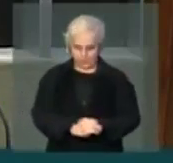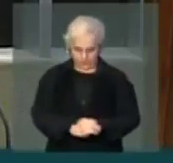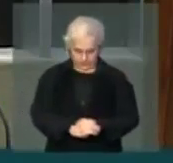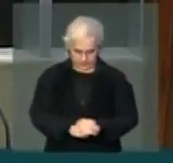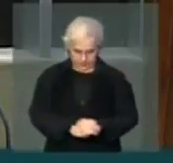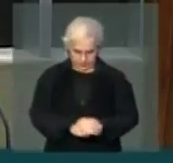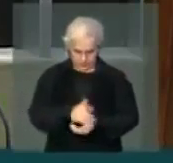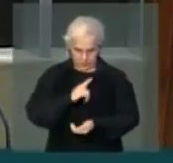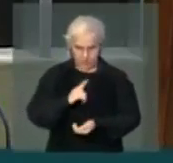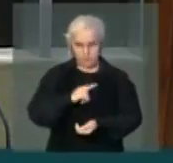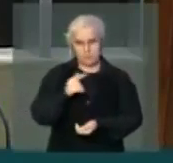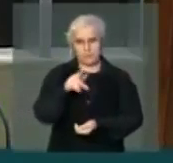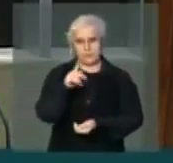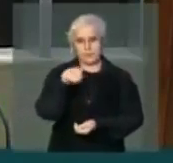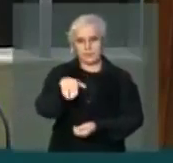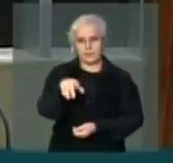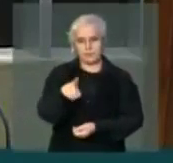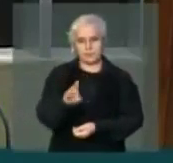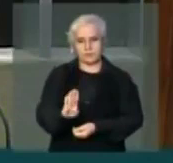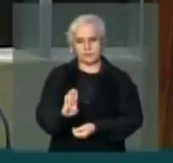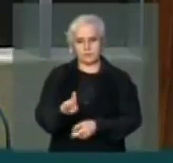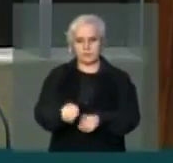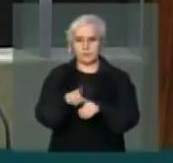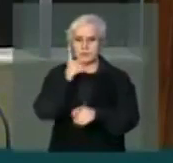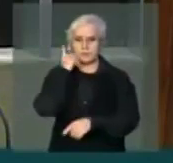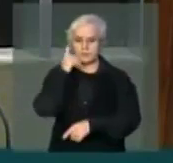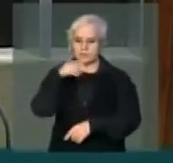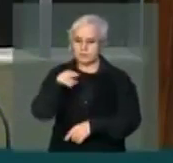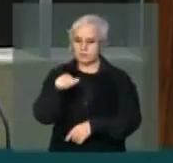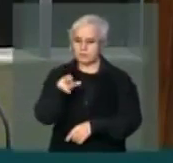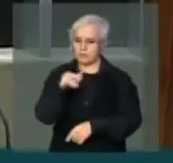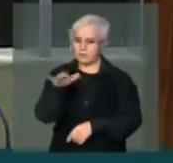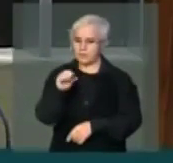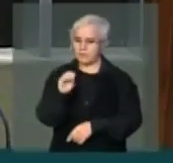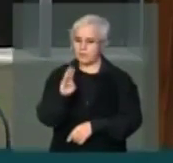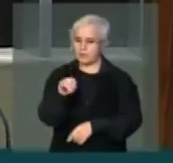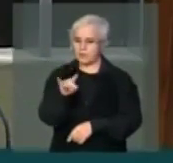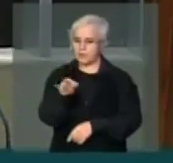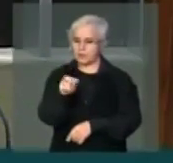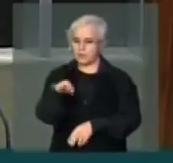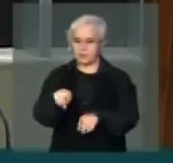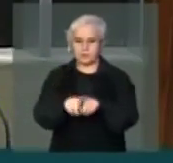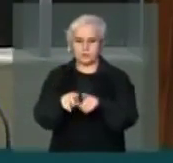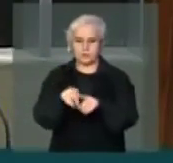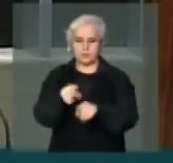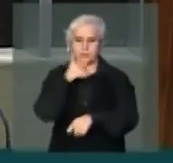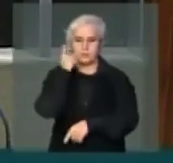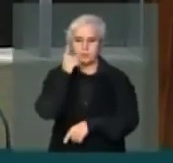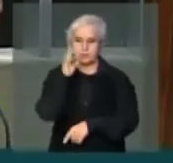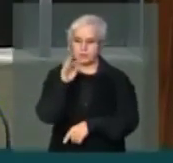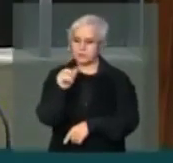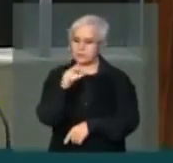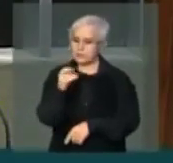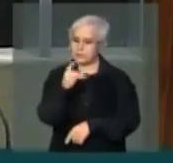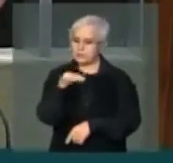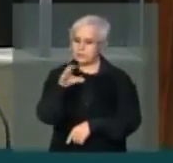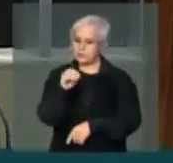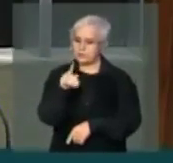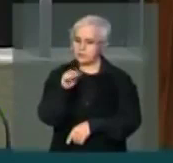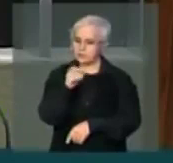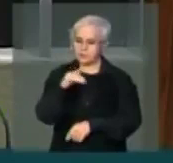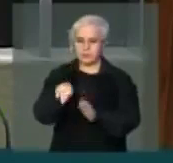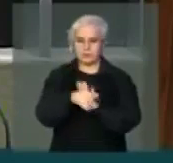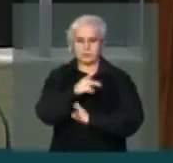o PMDB do deputado Mauro Benevides, o PMDB do deputado Darcísio Peronde, o PT